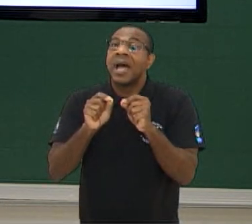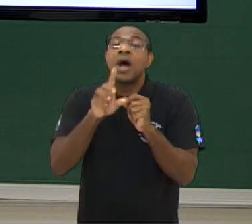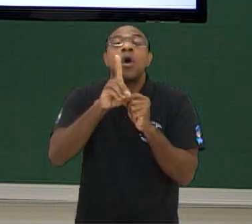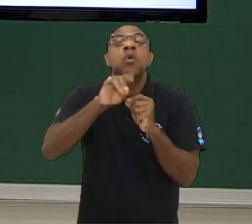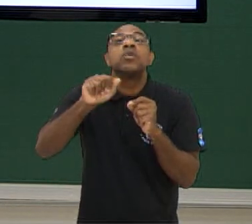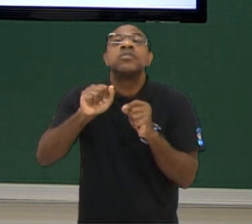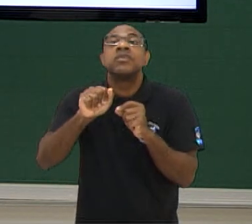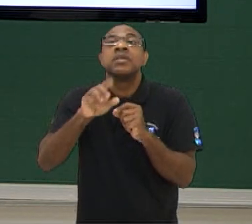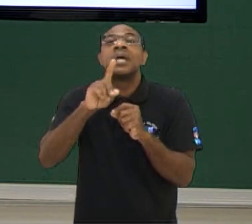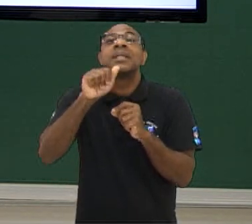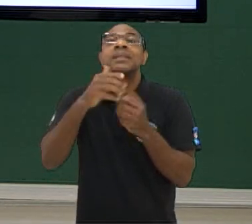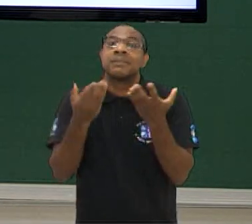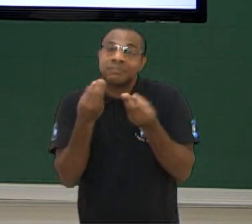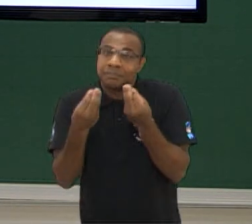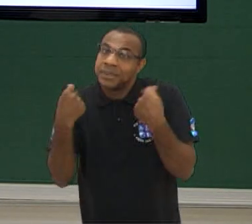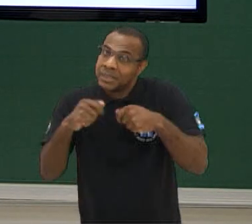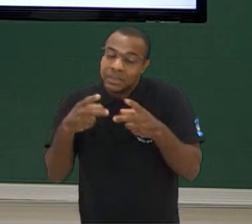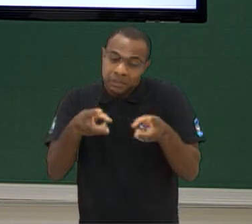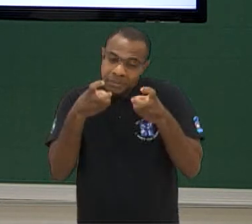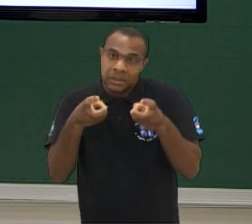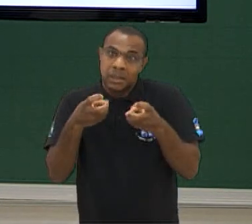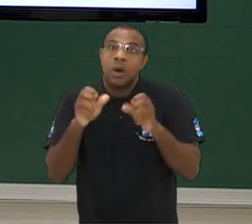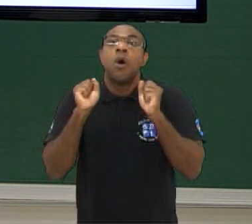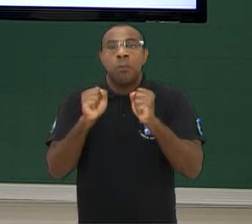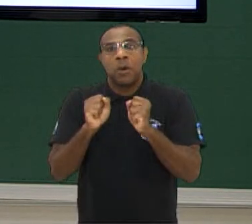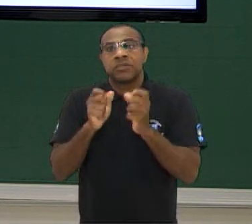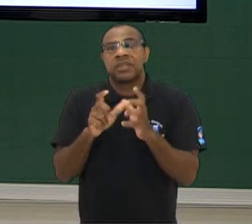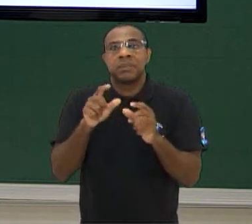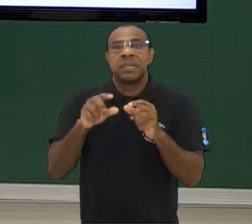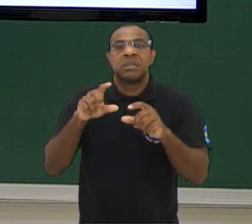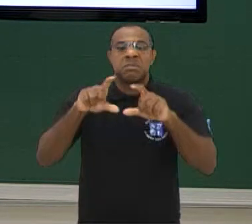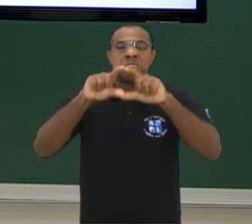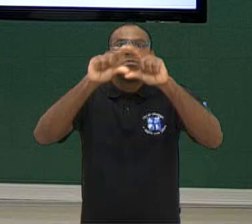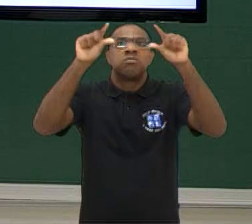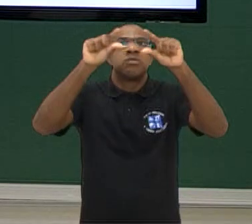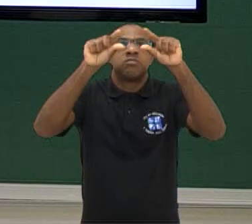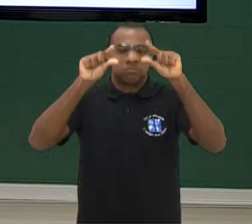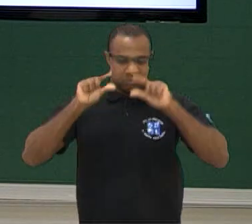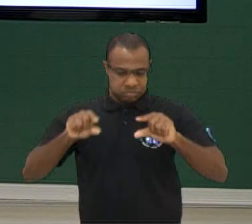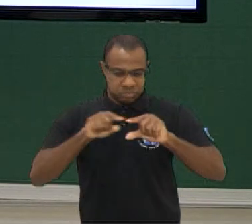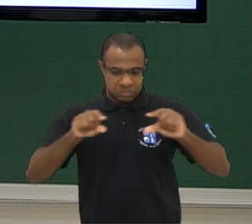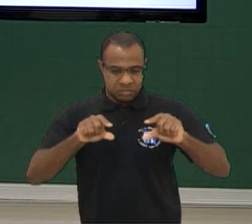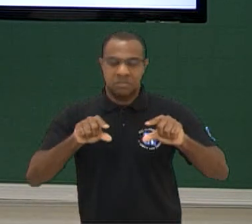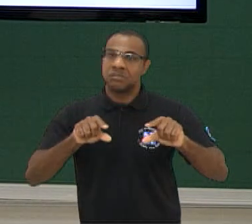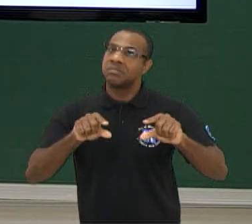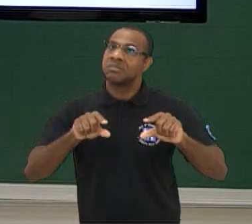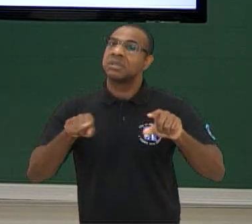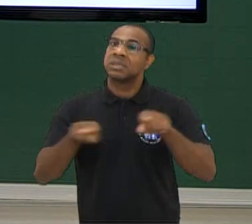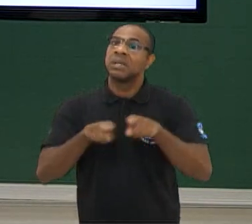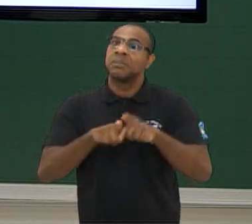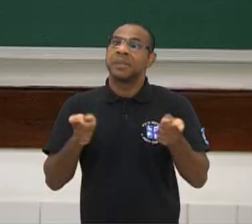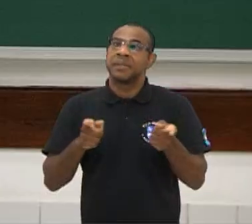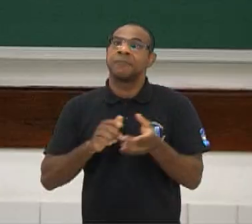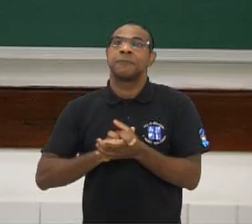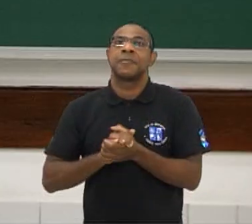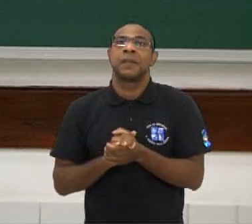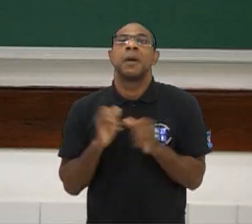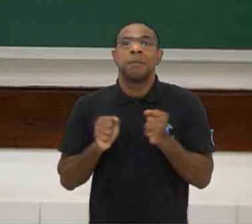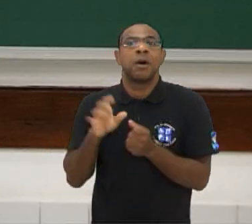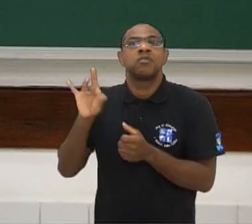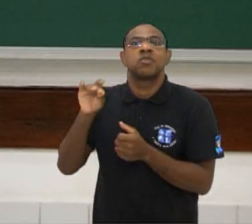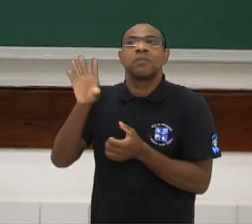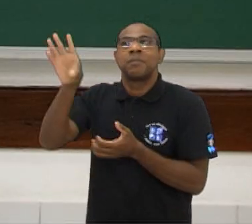um recorte de alguma coisa, a pessoa joga na rede, nós só temos aquele trechinho. Nós não temos tudo o que aconteceu, o